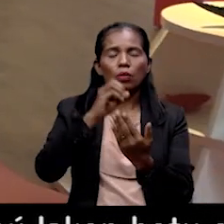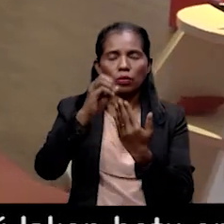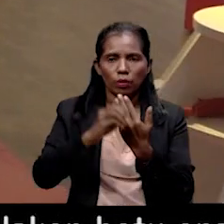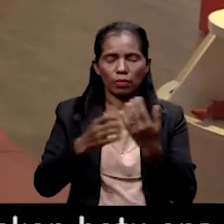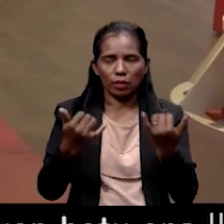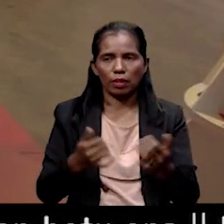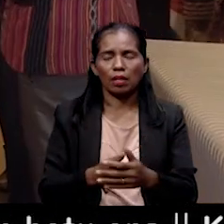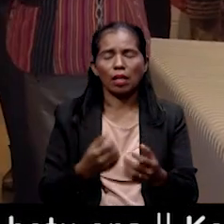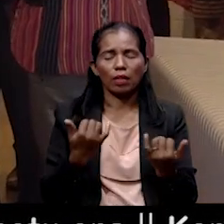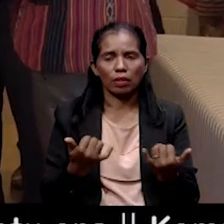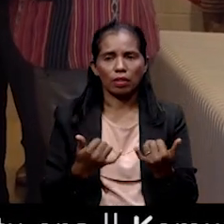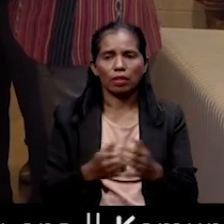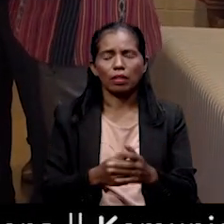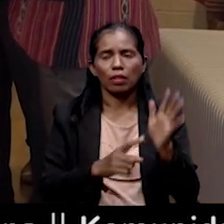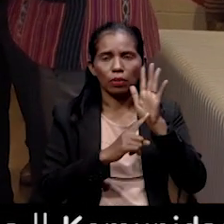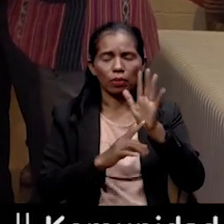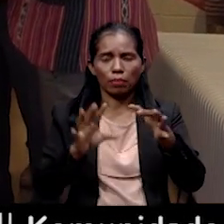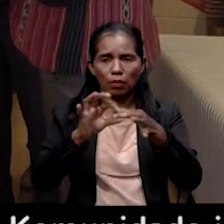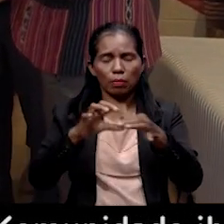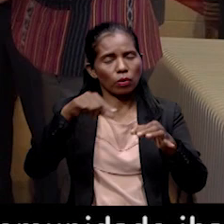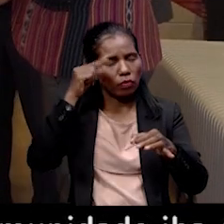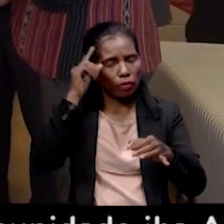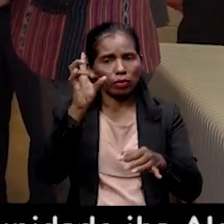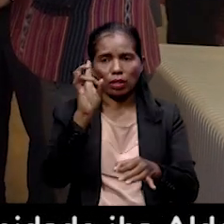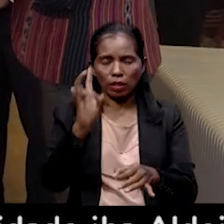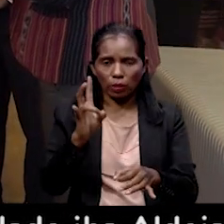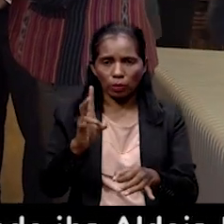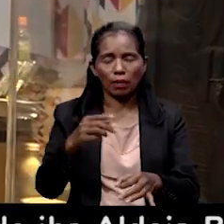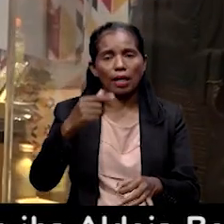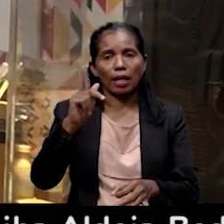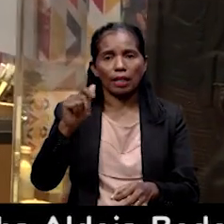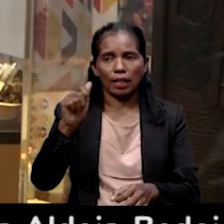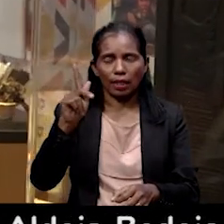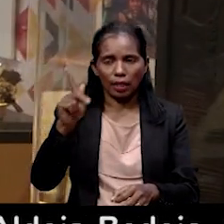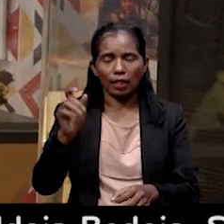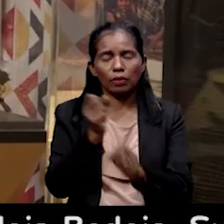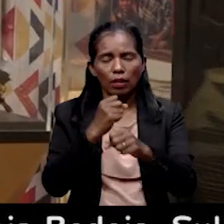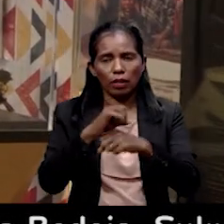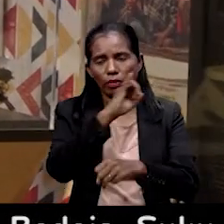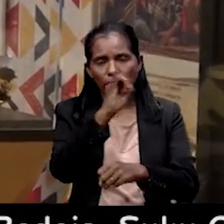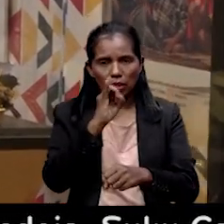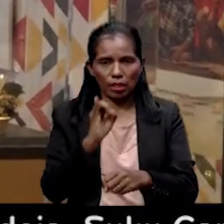civil mos declara atu queixa membro governo na hitu ne bakak, ho dihalo investigação tamba